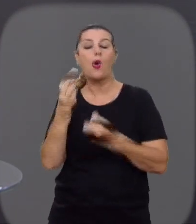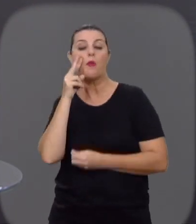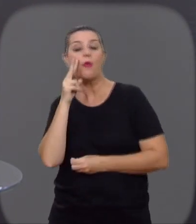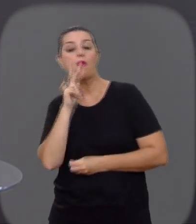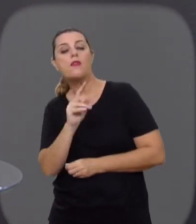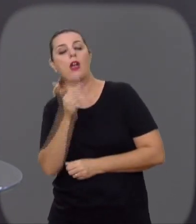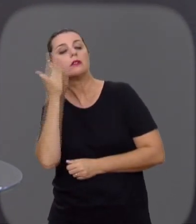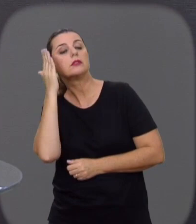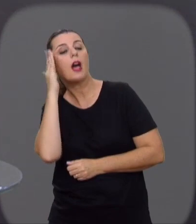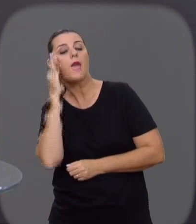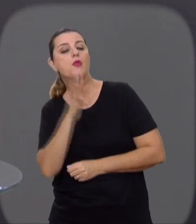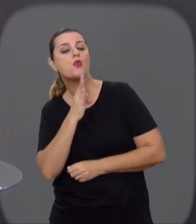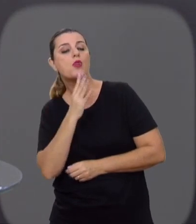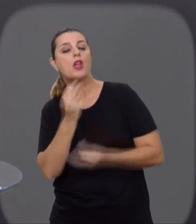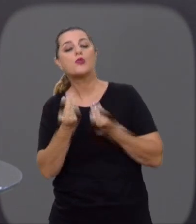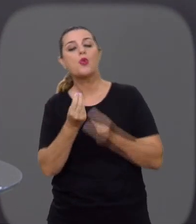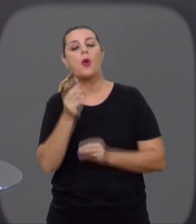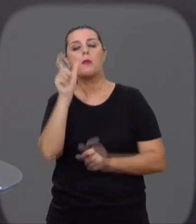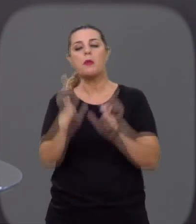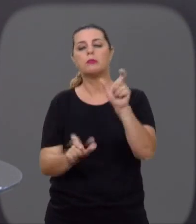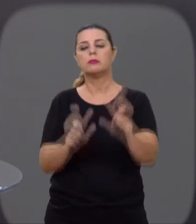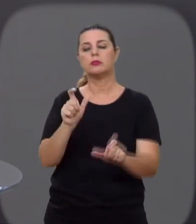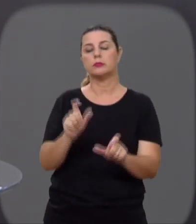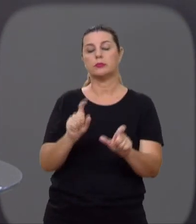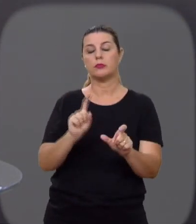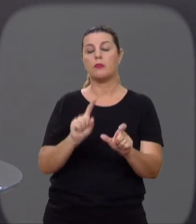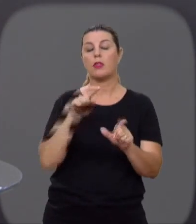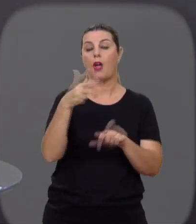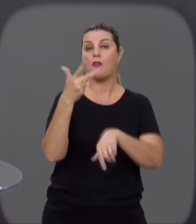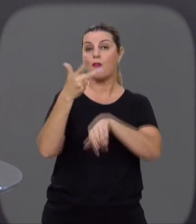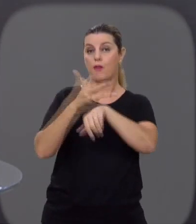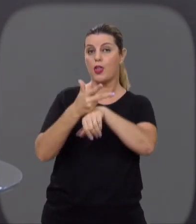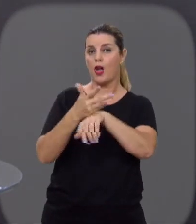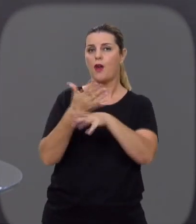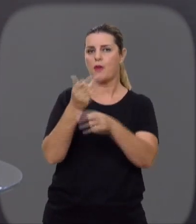como eles gostam de ser identificados. E no próximo vídeo,